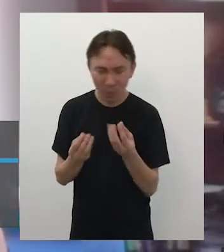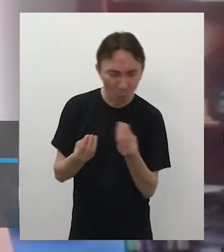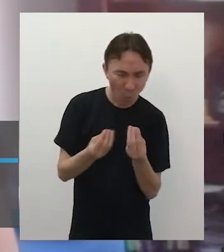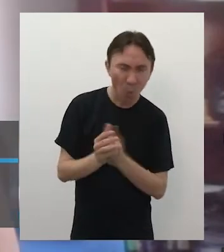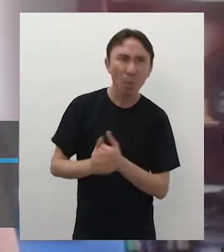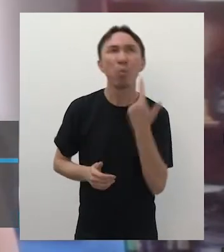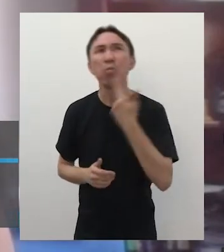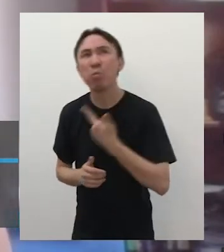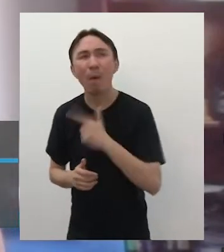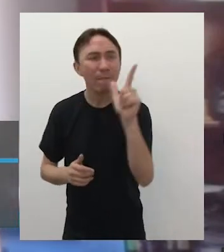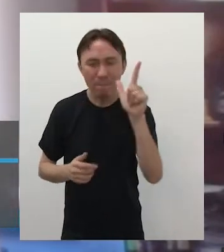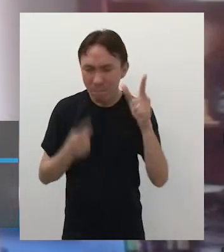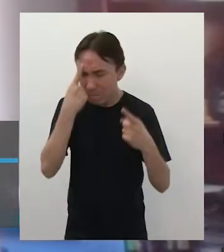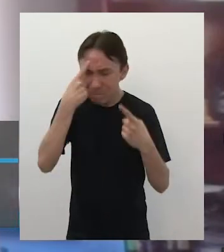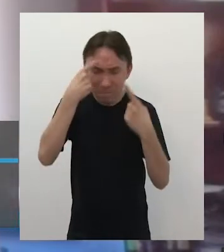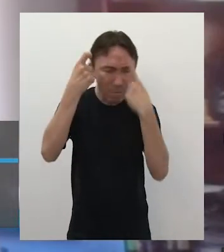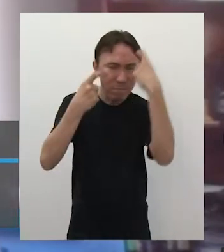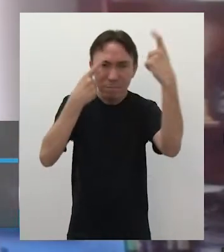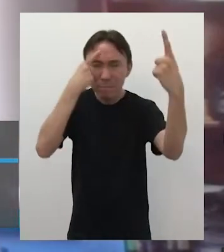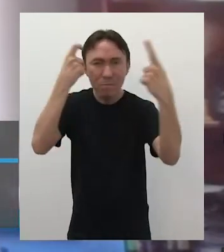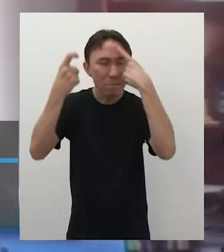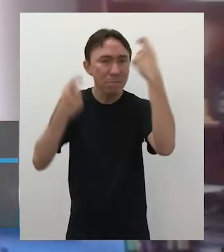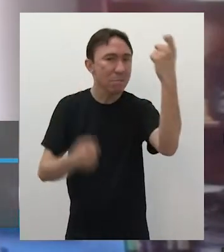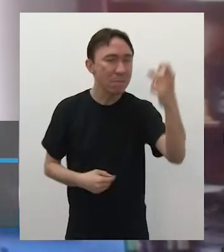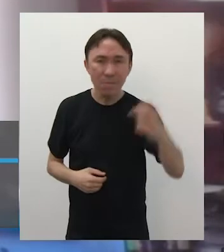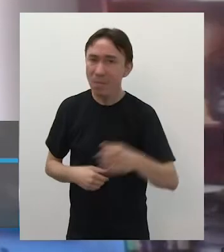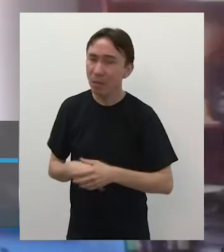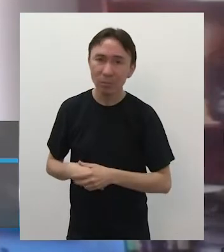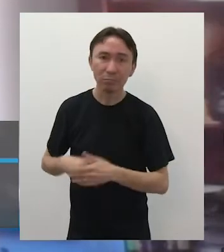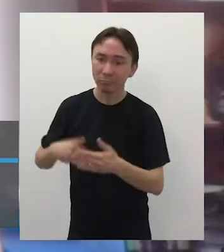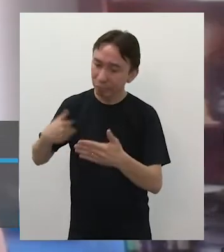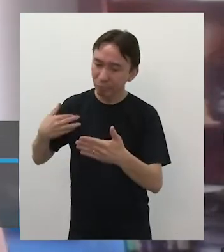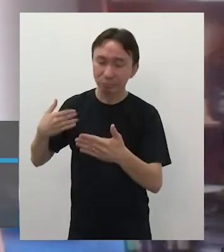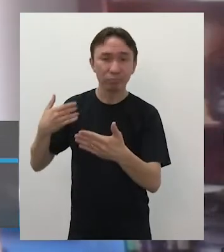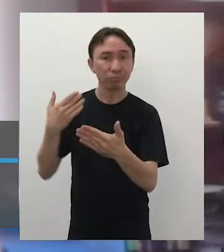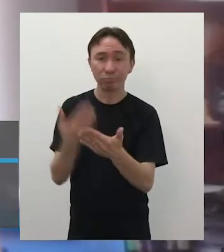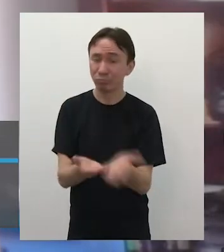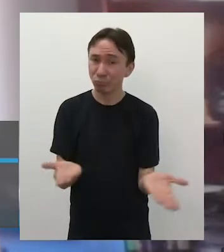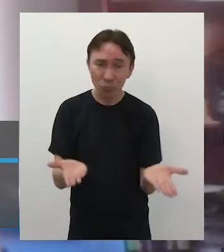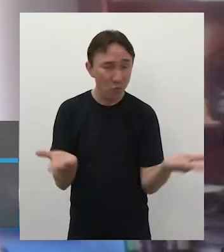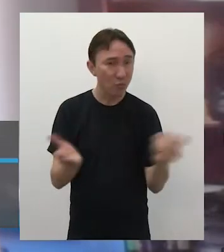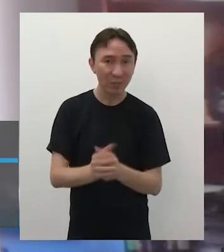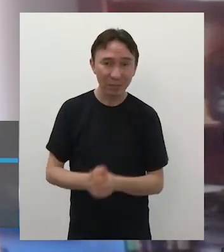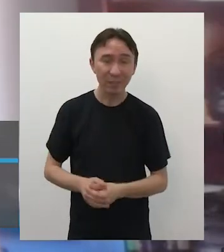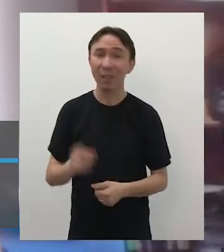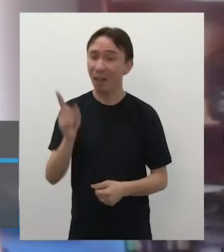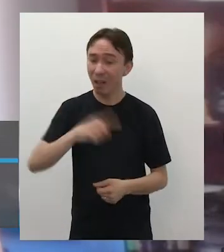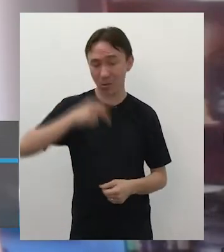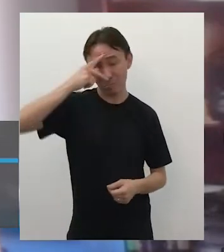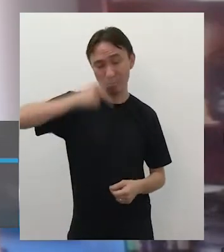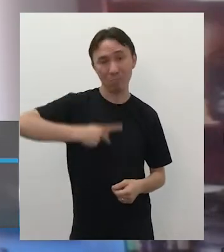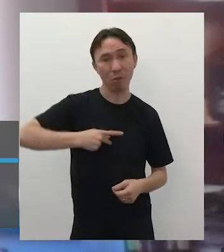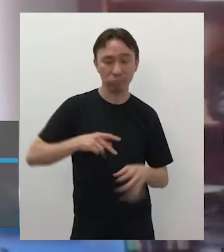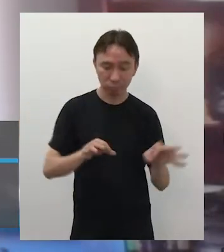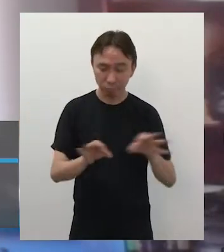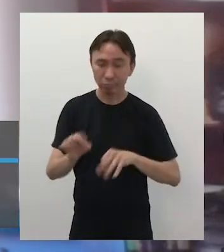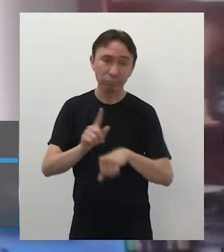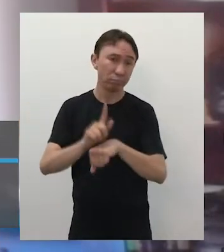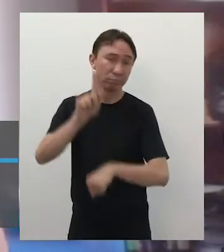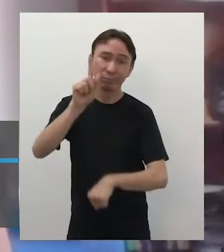pessoas, diante desse desafio da pandemia, tiveram que ali, na raça mesmo, lidar